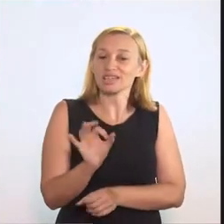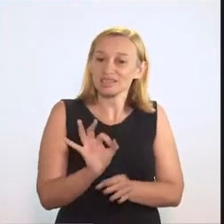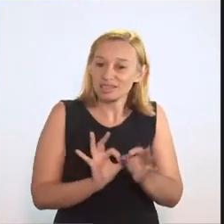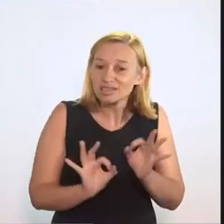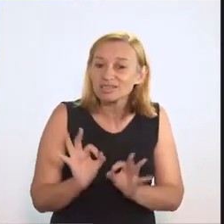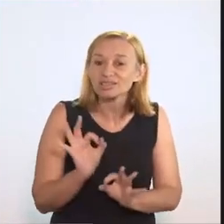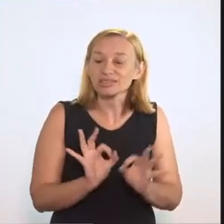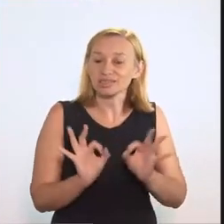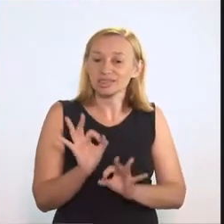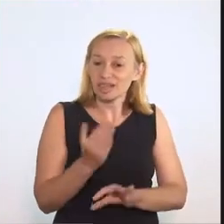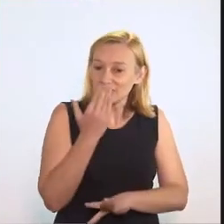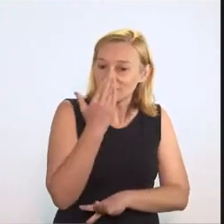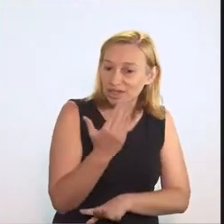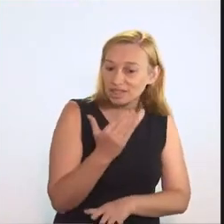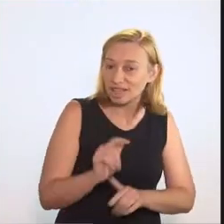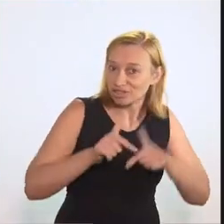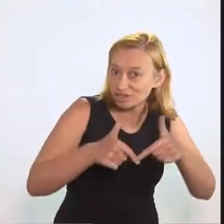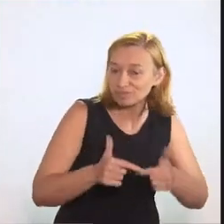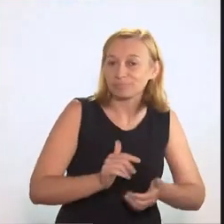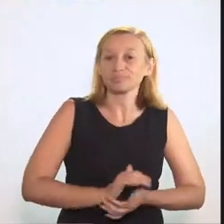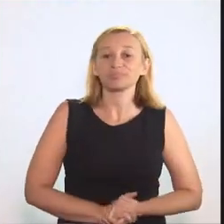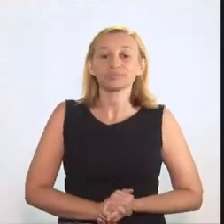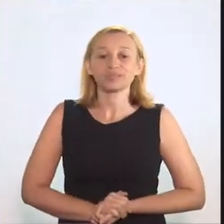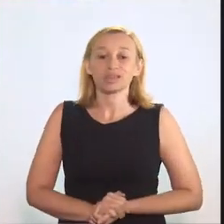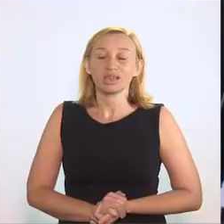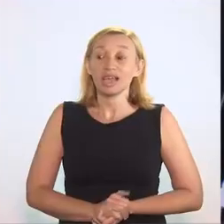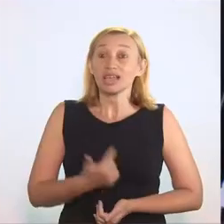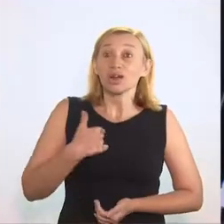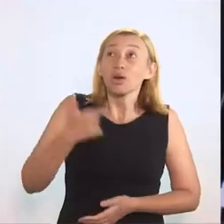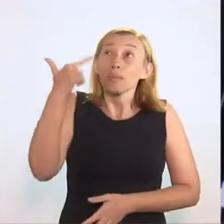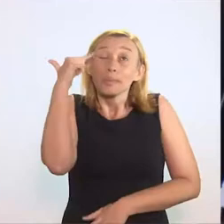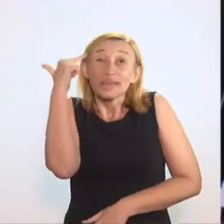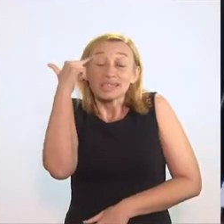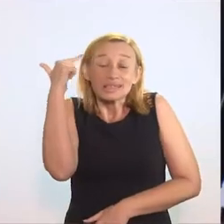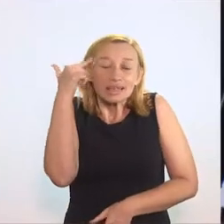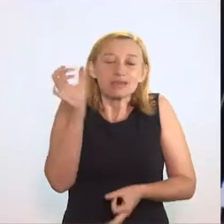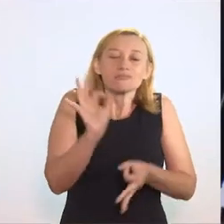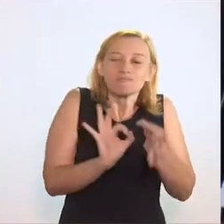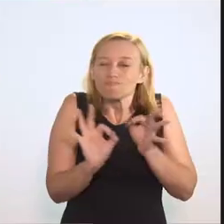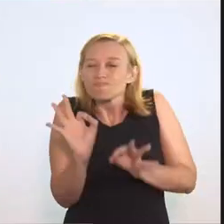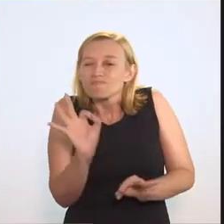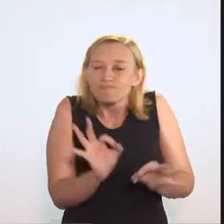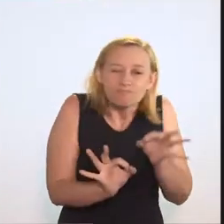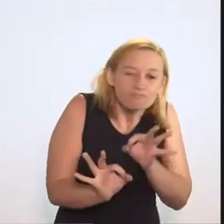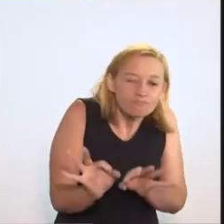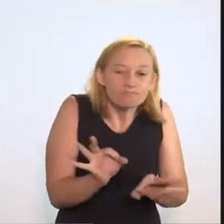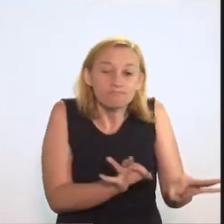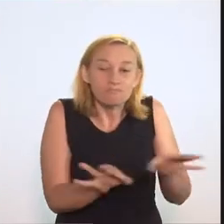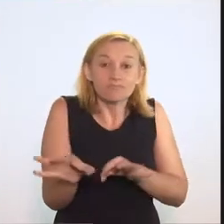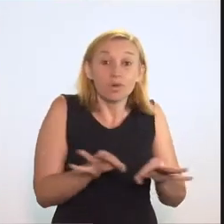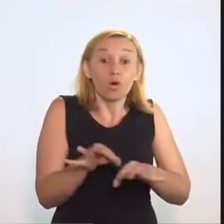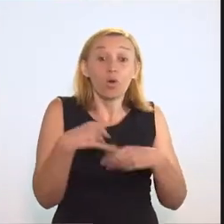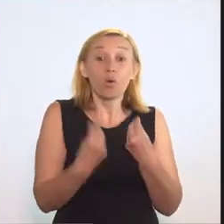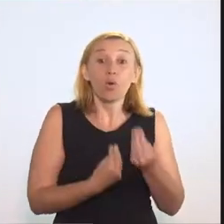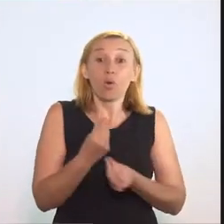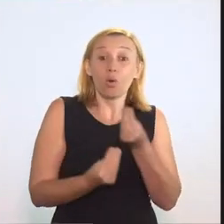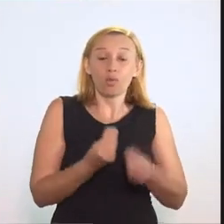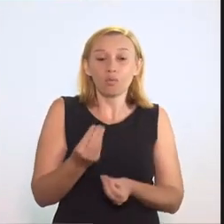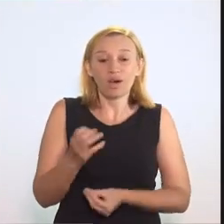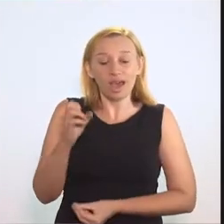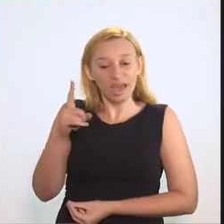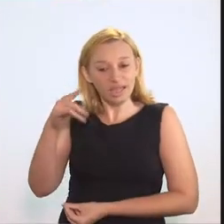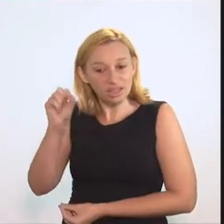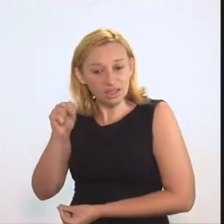compositoras e as nossas musicistas em pauta. Então, idealizei esse projeto, né, com